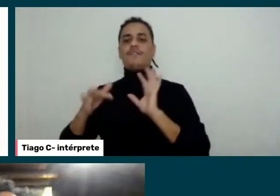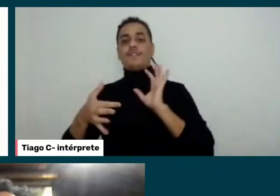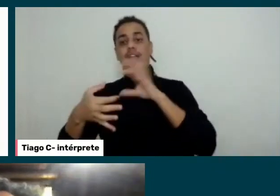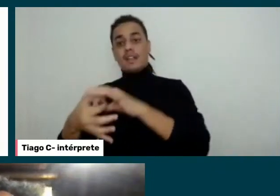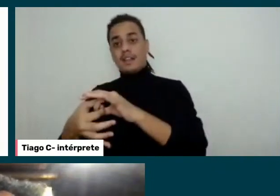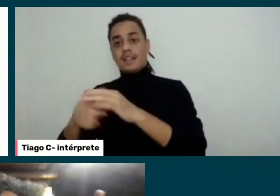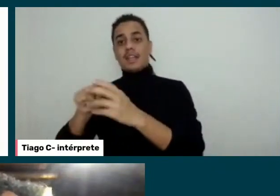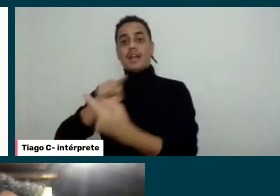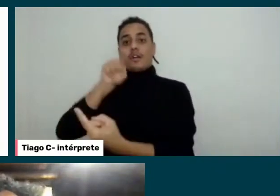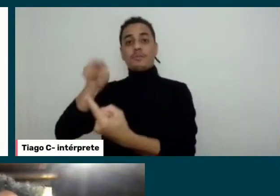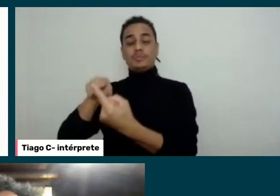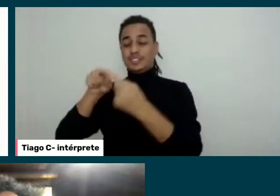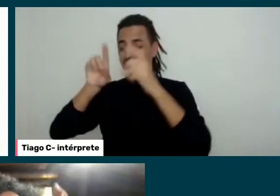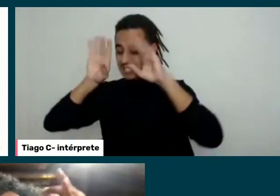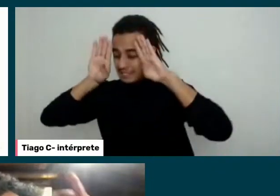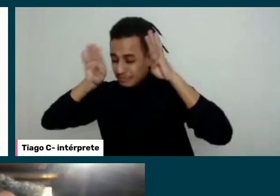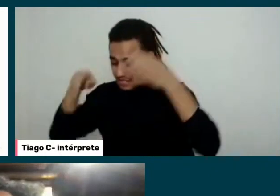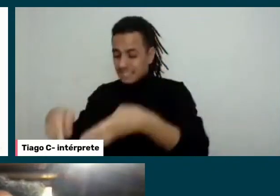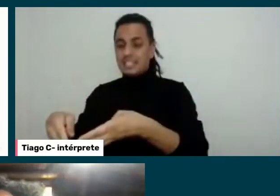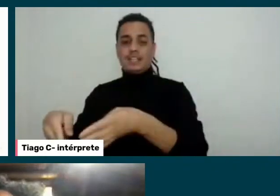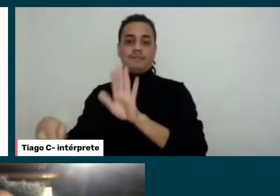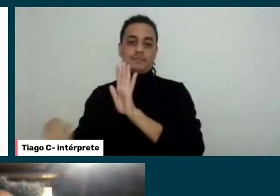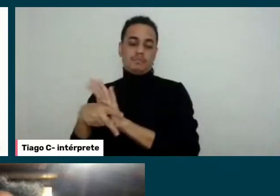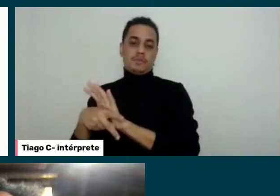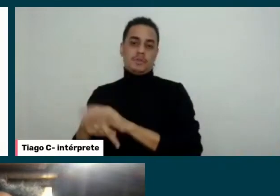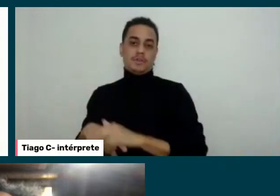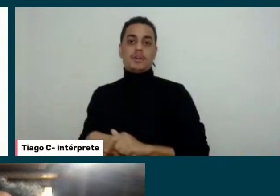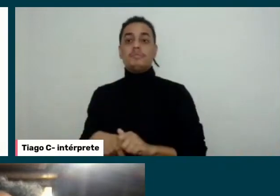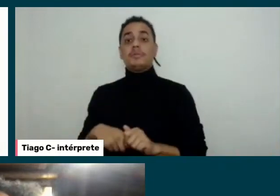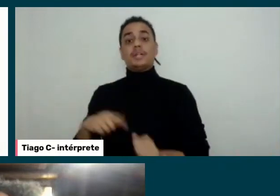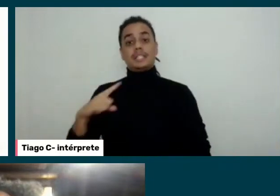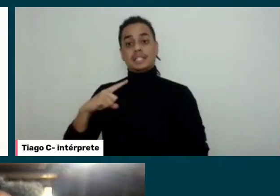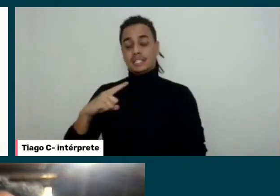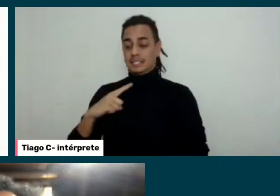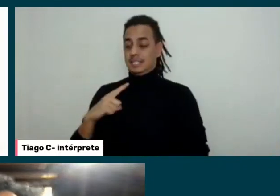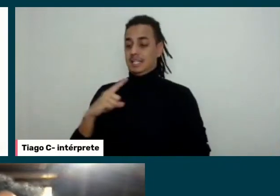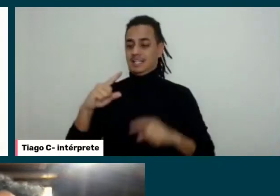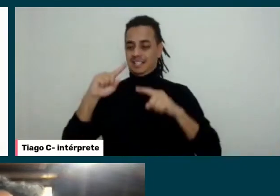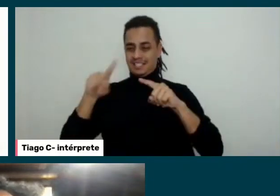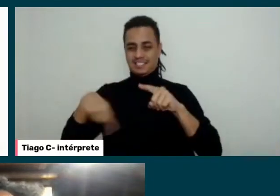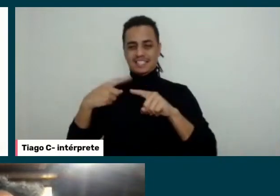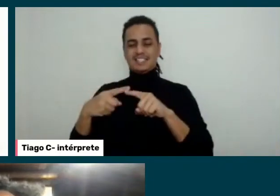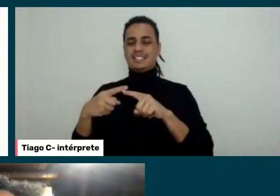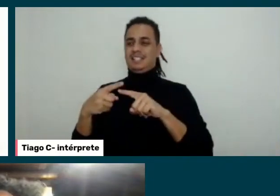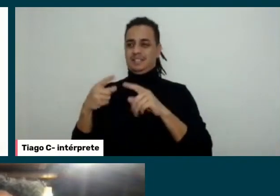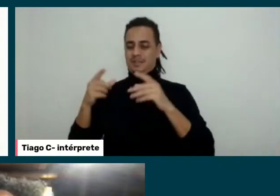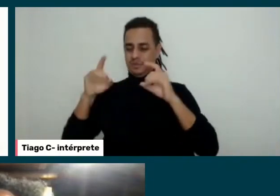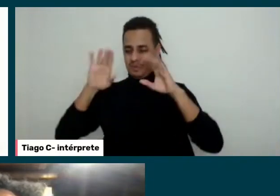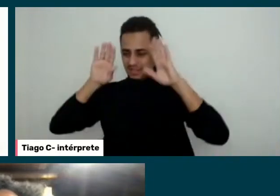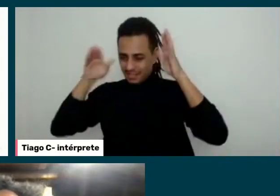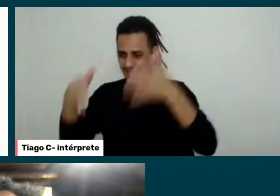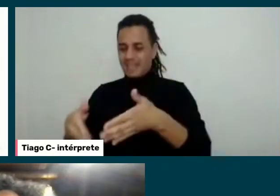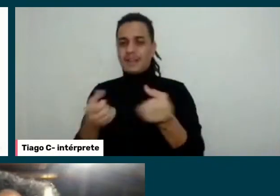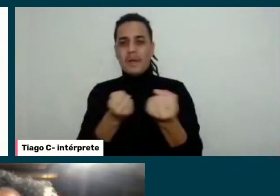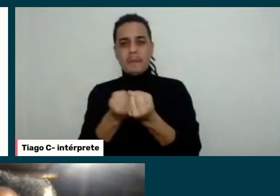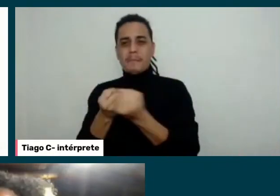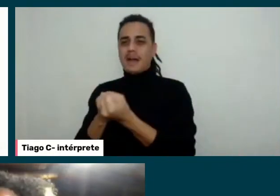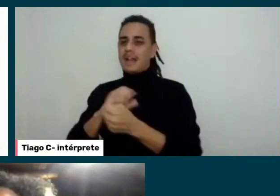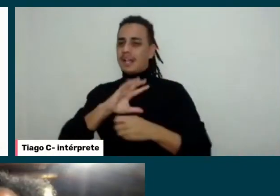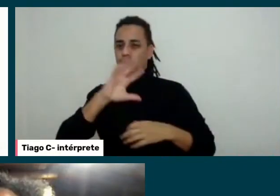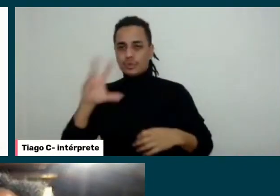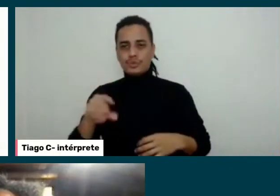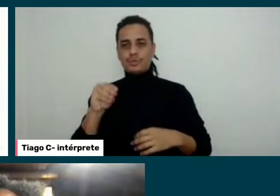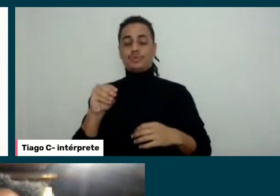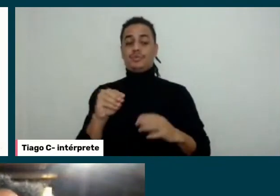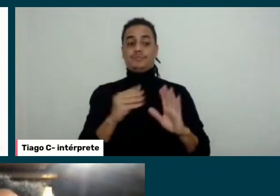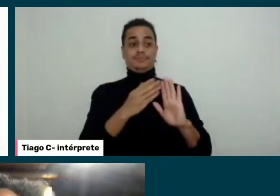propósito específico, né? O seu ciclo de desenvolvimento tem uma ferramenta interna que é muito importante, que ancora todo o ciclo, e